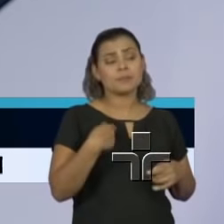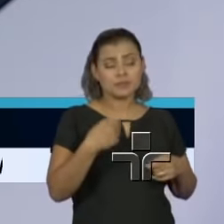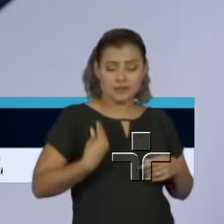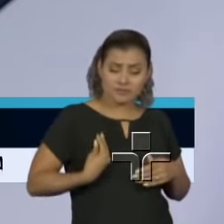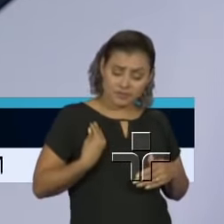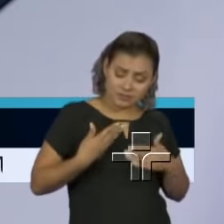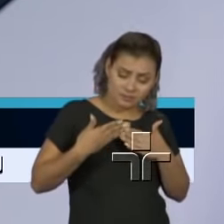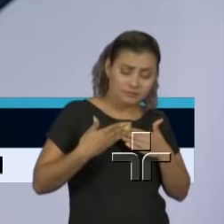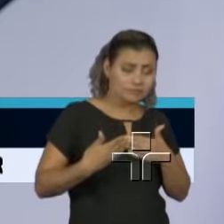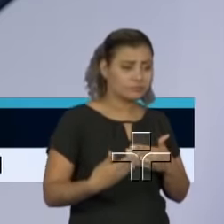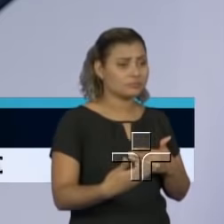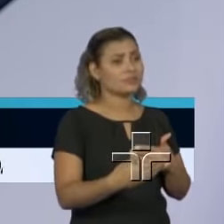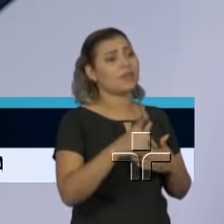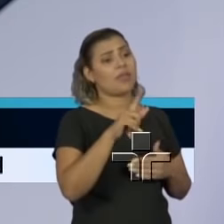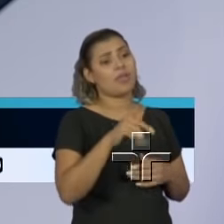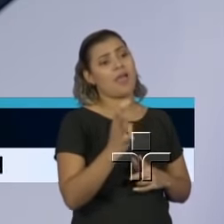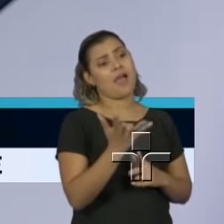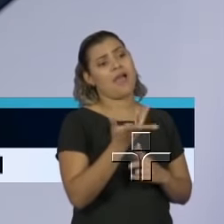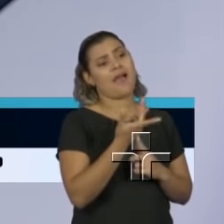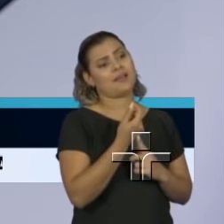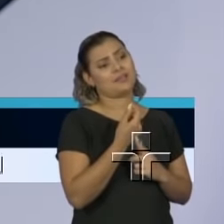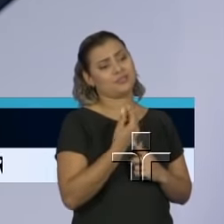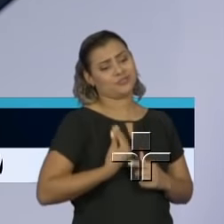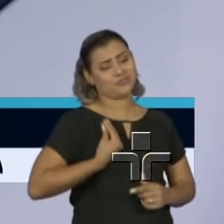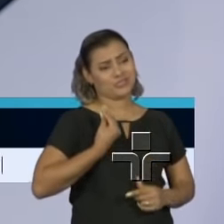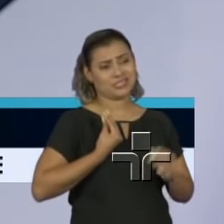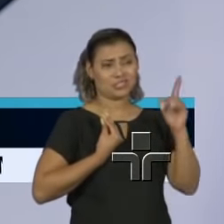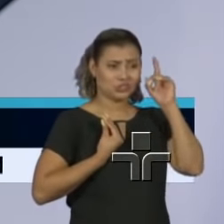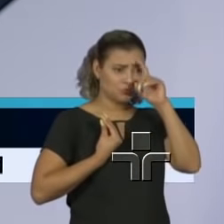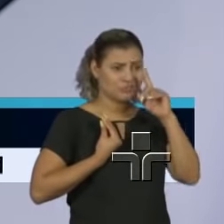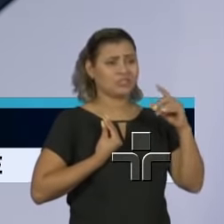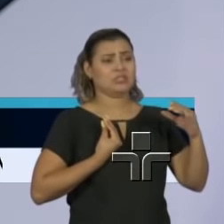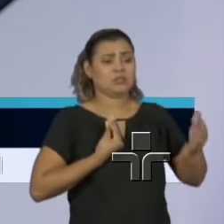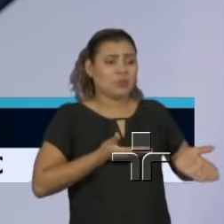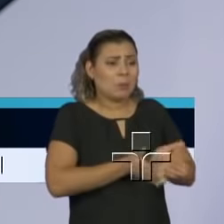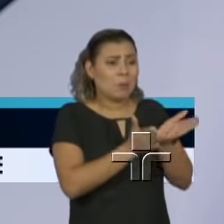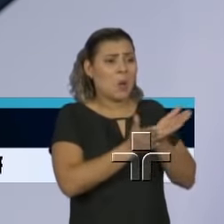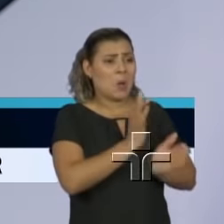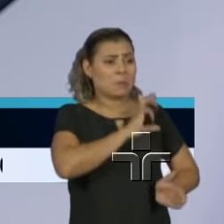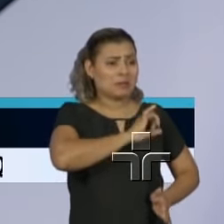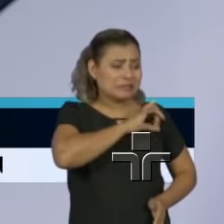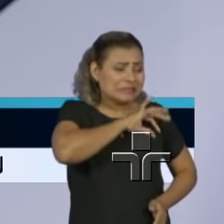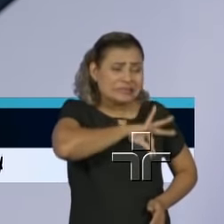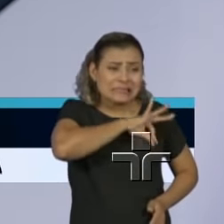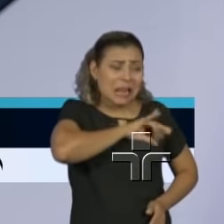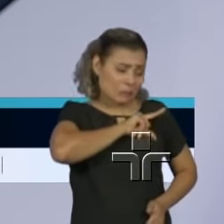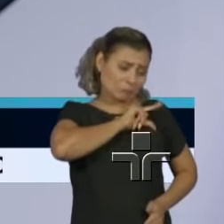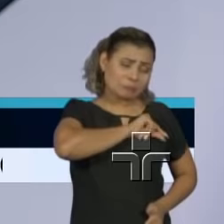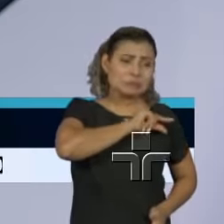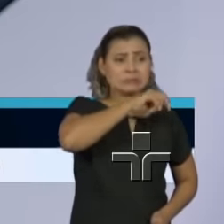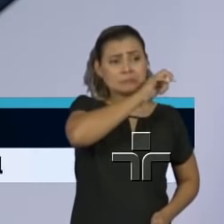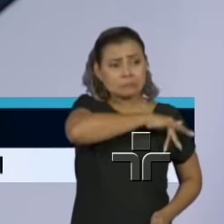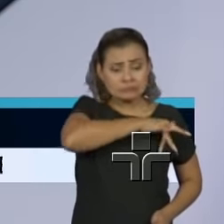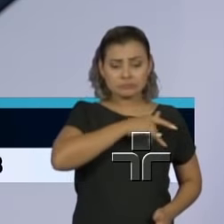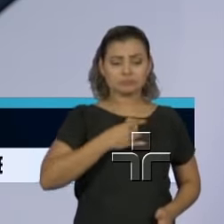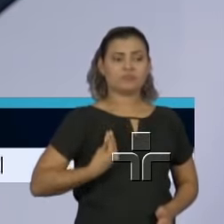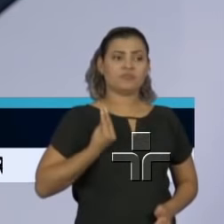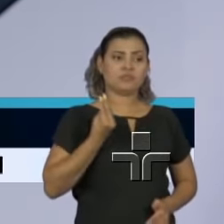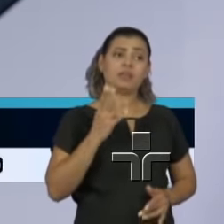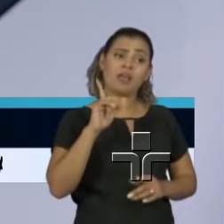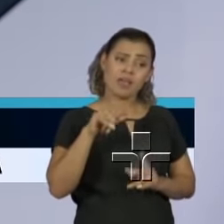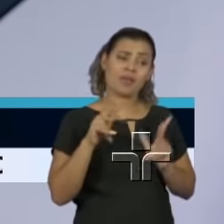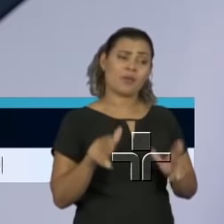vida também é uma arte. Então, enfim, vamos lá, temos que nos organizar, ter uma certa